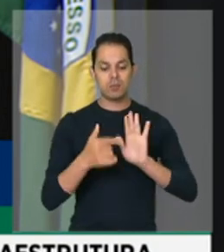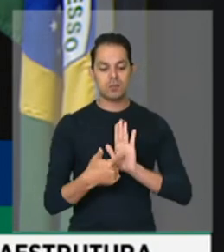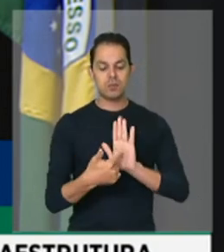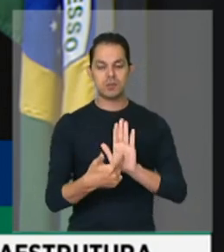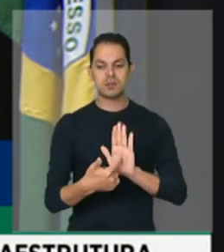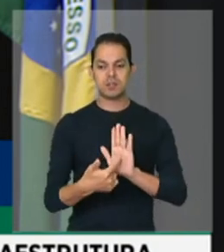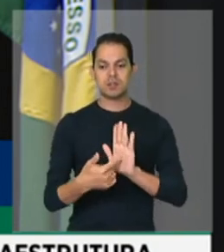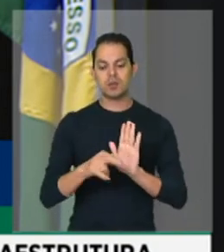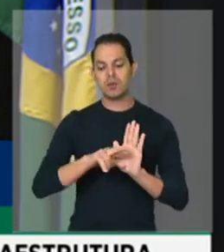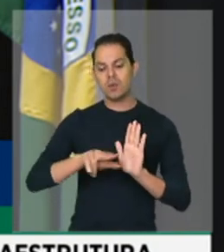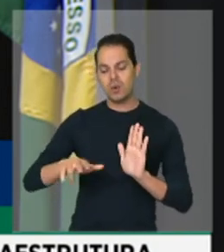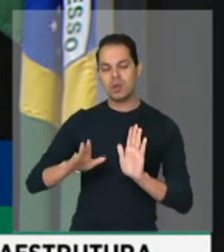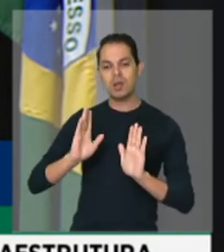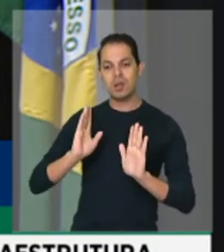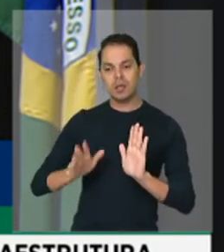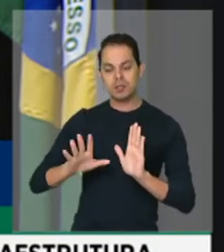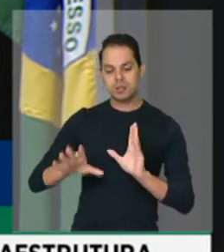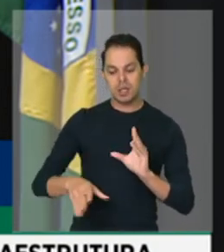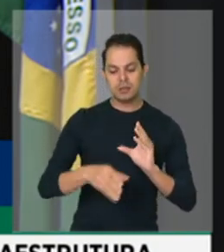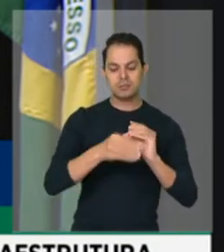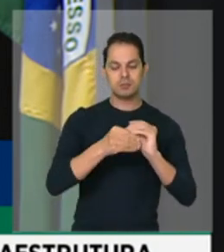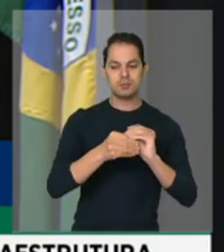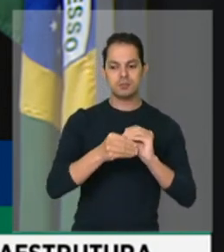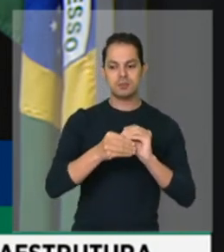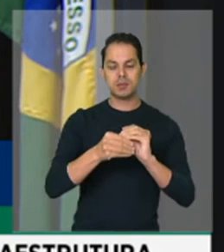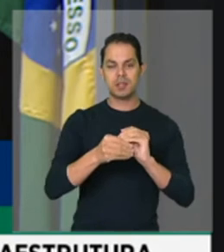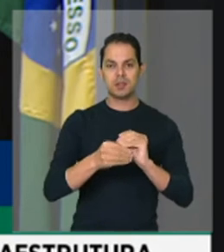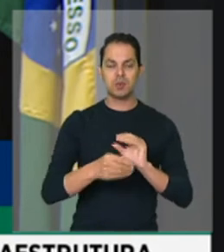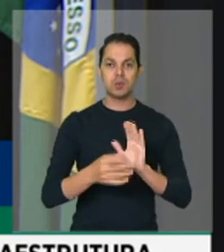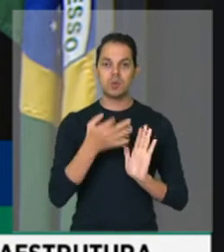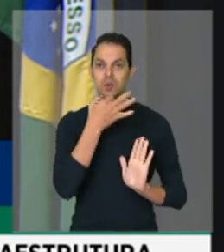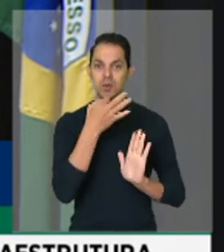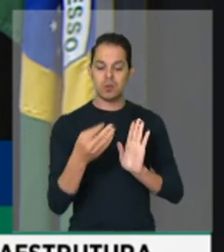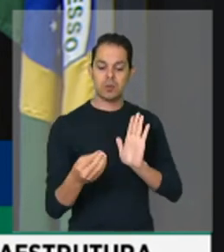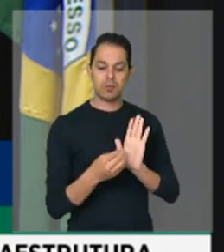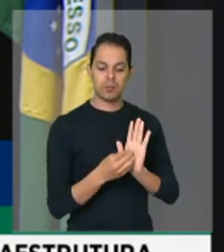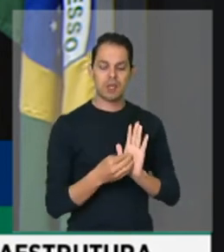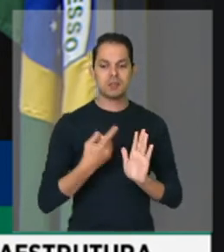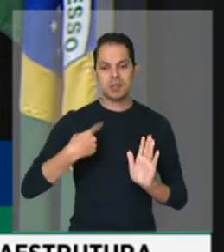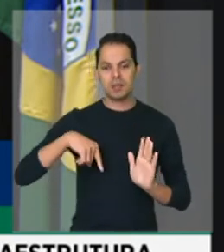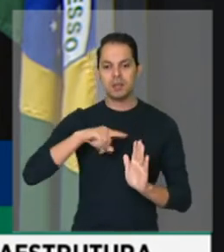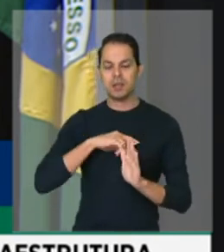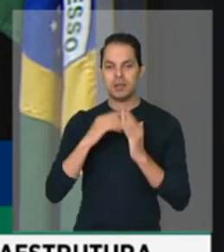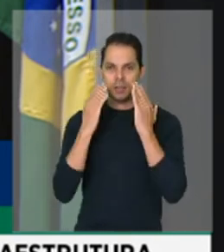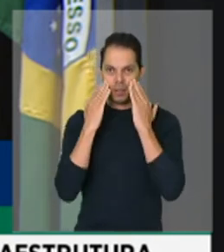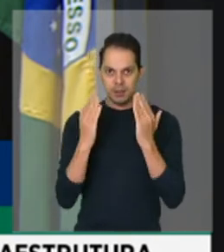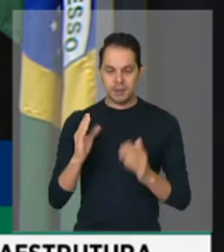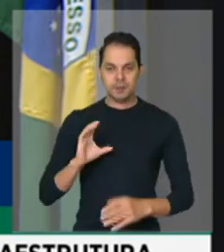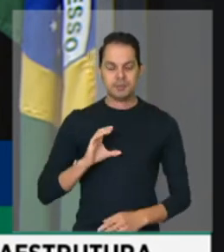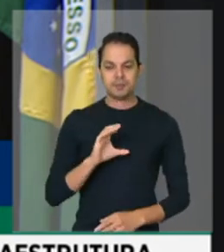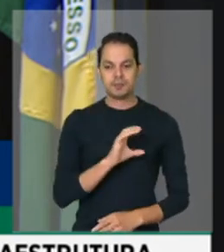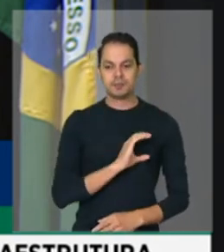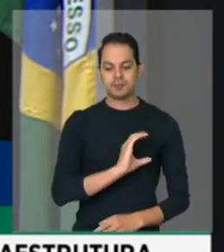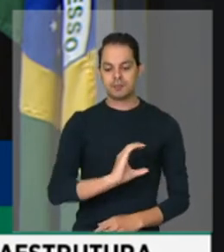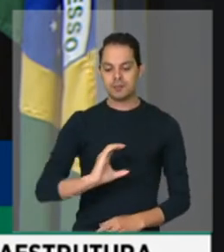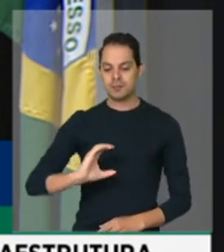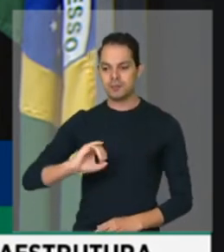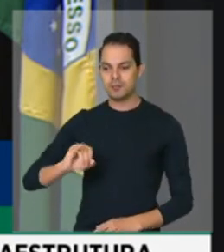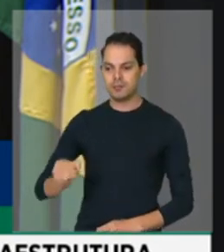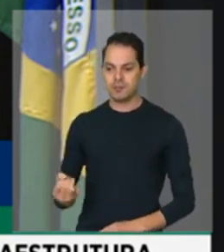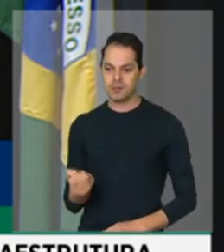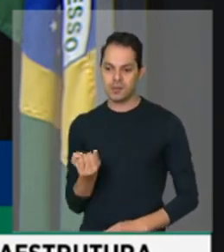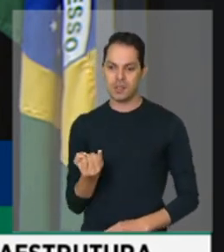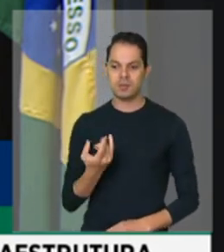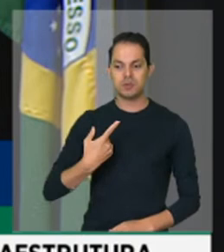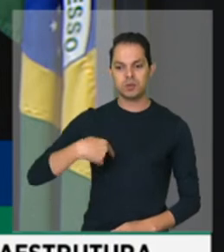que são já incorporações no parecer por nós apresentado. Na Comissão de Constituição e Justiça, somos